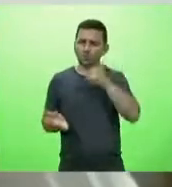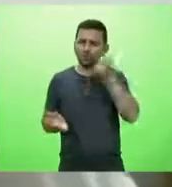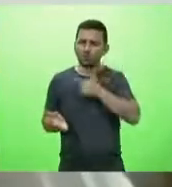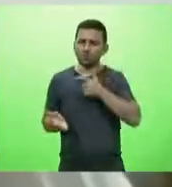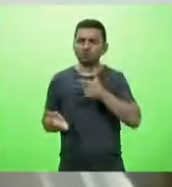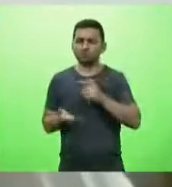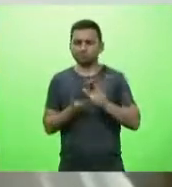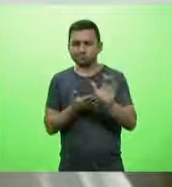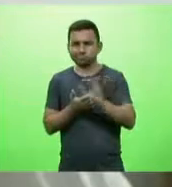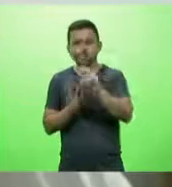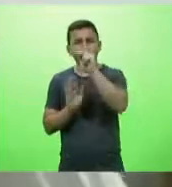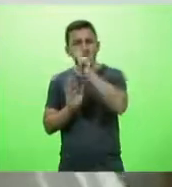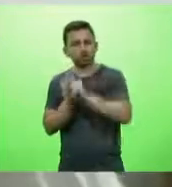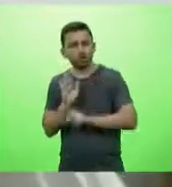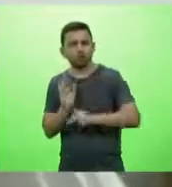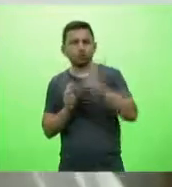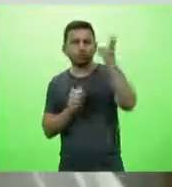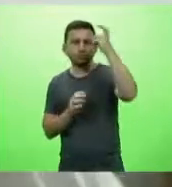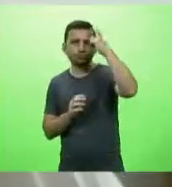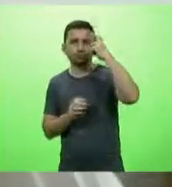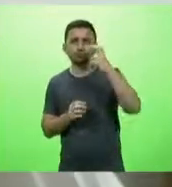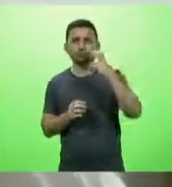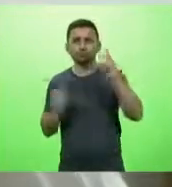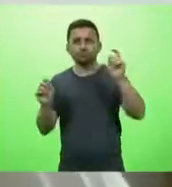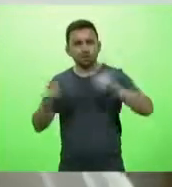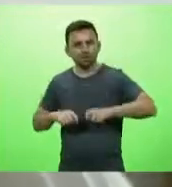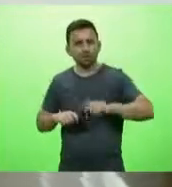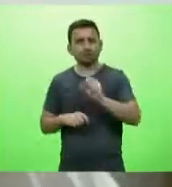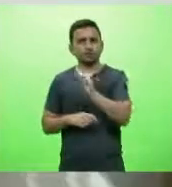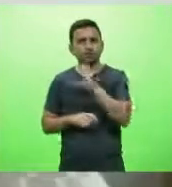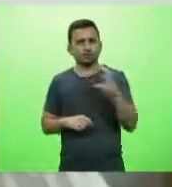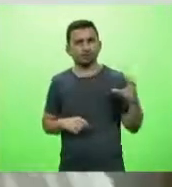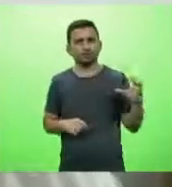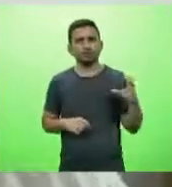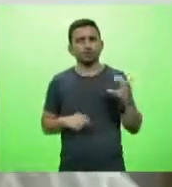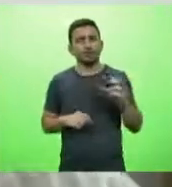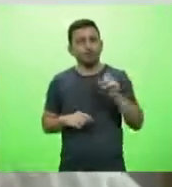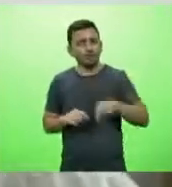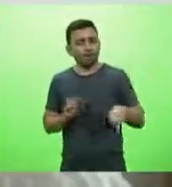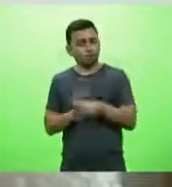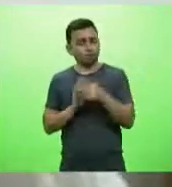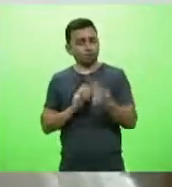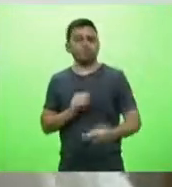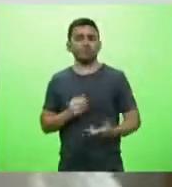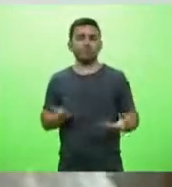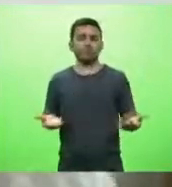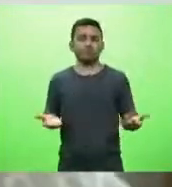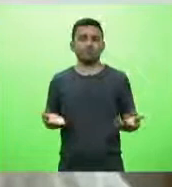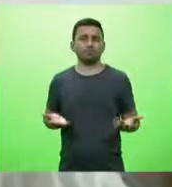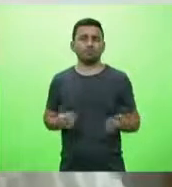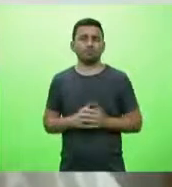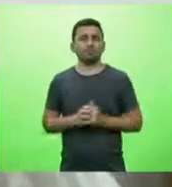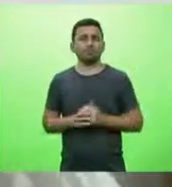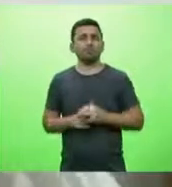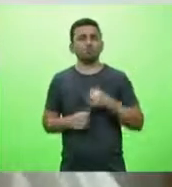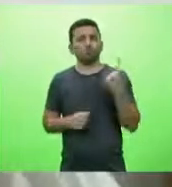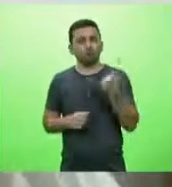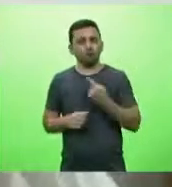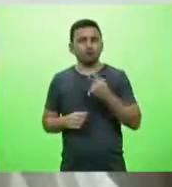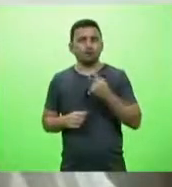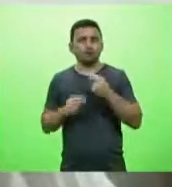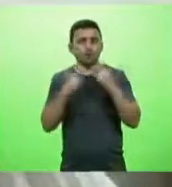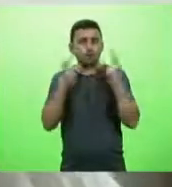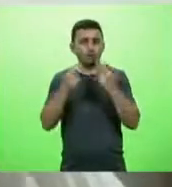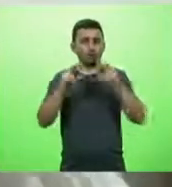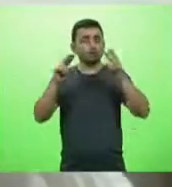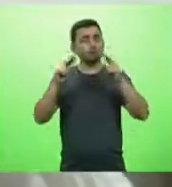dos projetos culturais para Santa Catarina, o que é de Santa Catarina. Então, tratamos da Lei Aldir